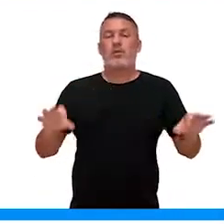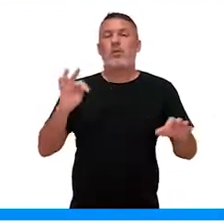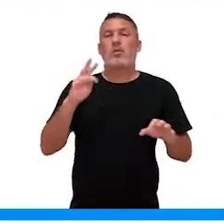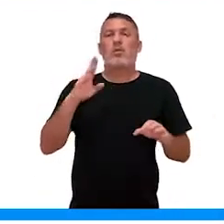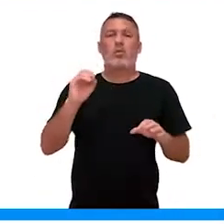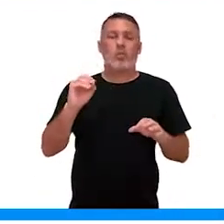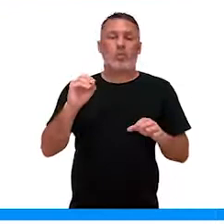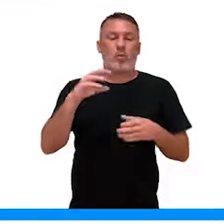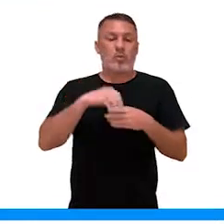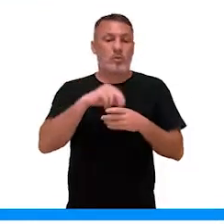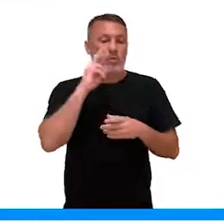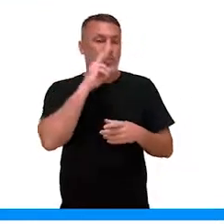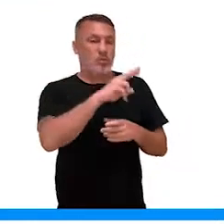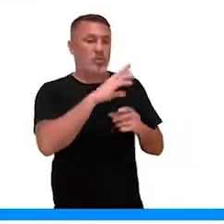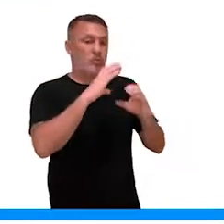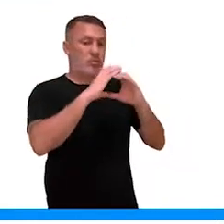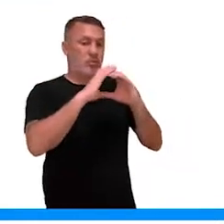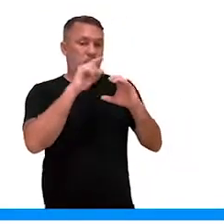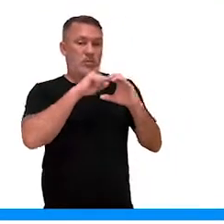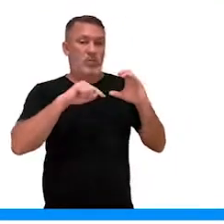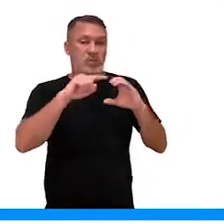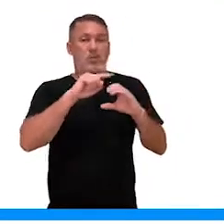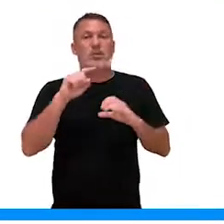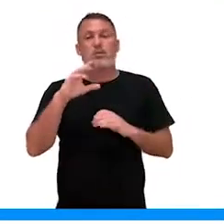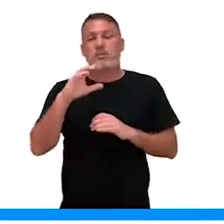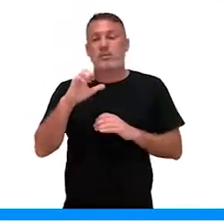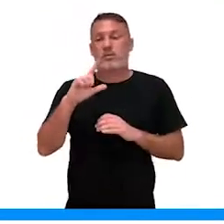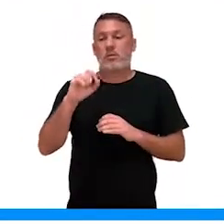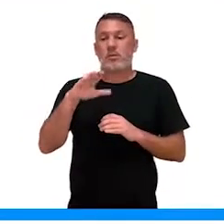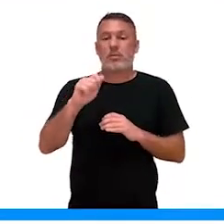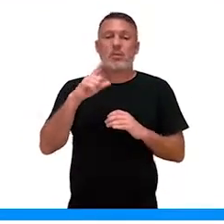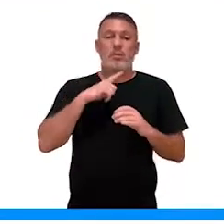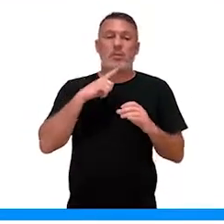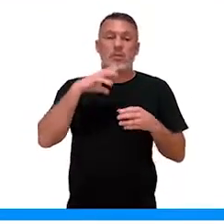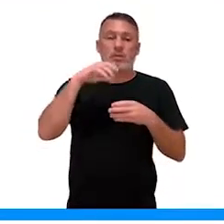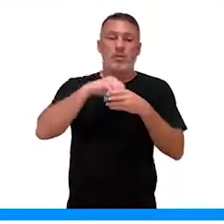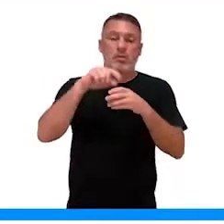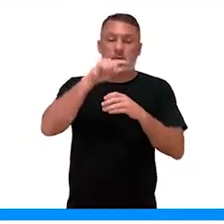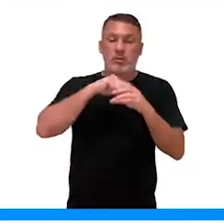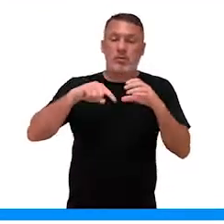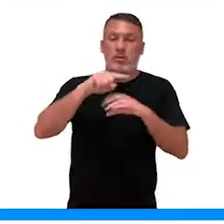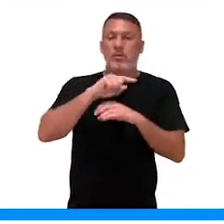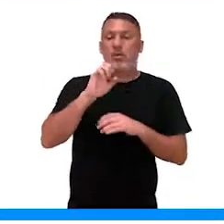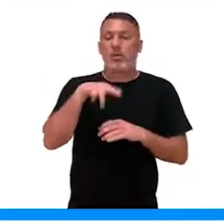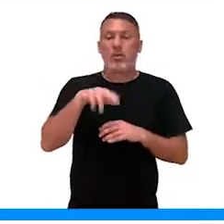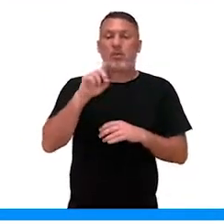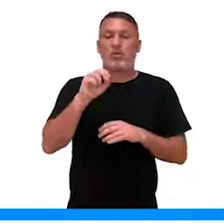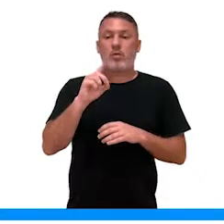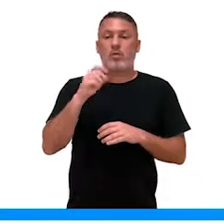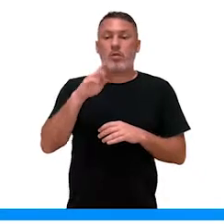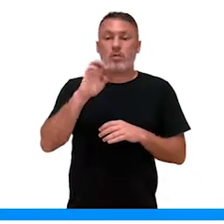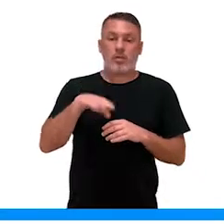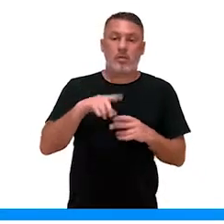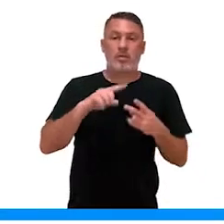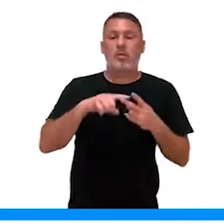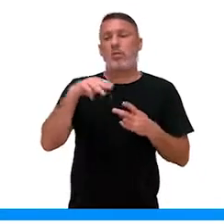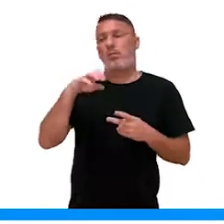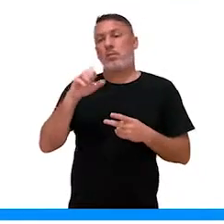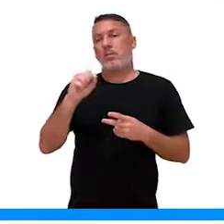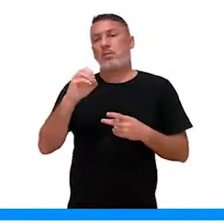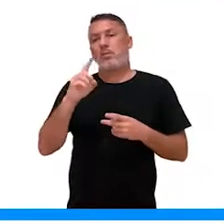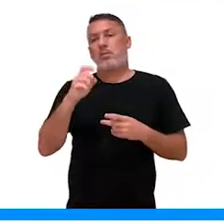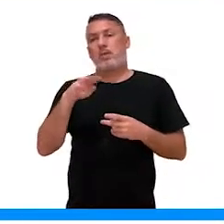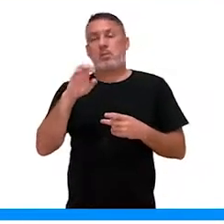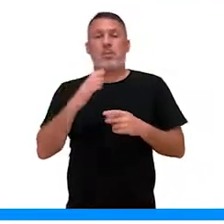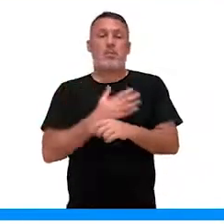meio, ele vai ter o celoma entre a endoderme e a mesoderme, que é o espaço branquinho.